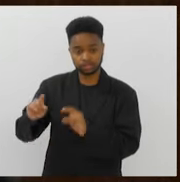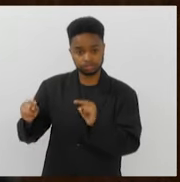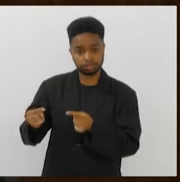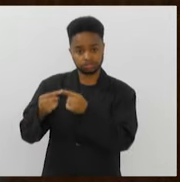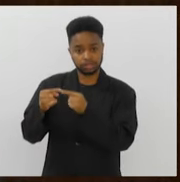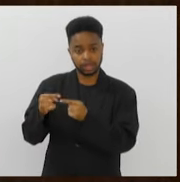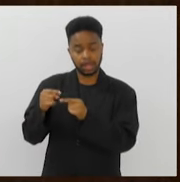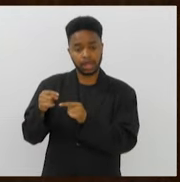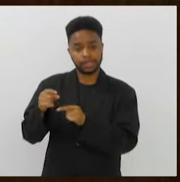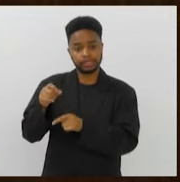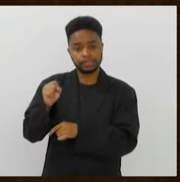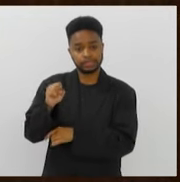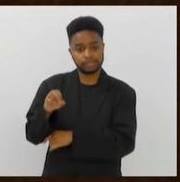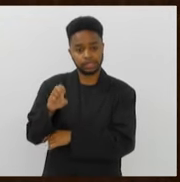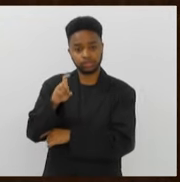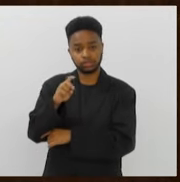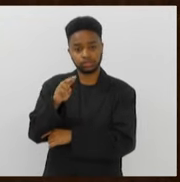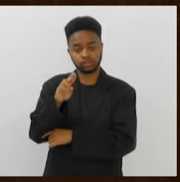precocemente.